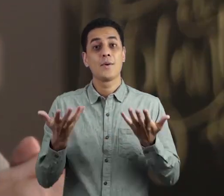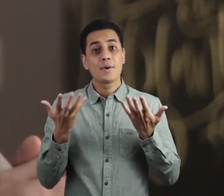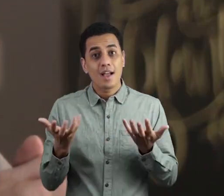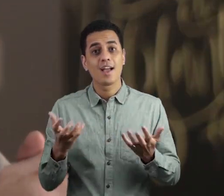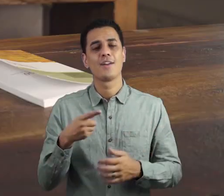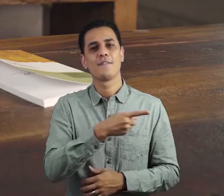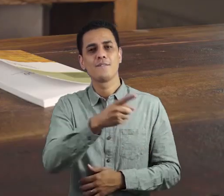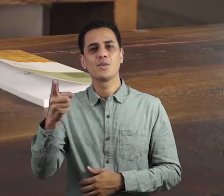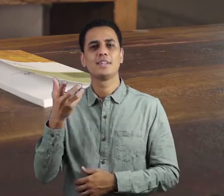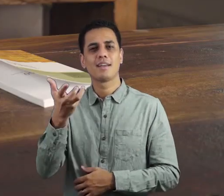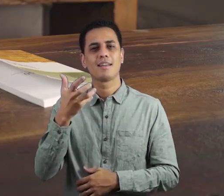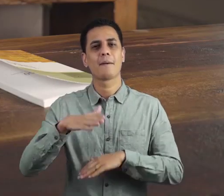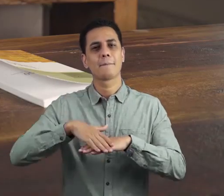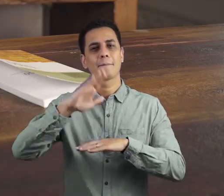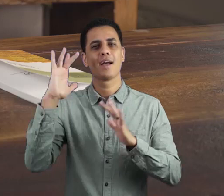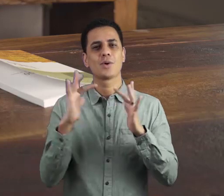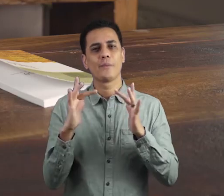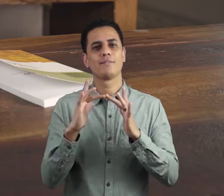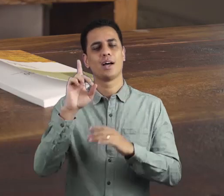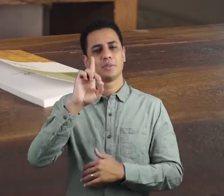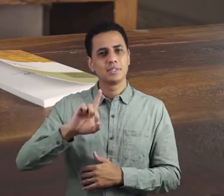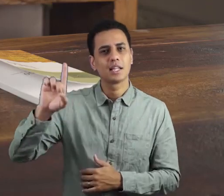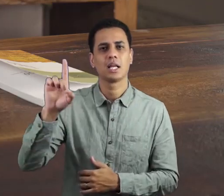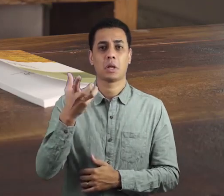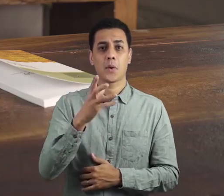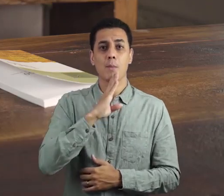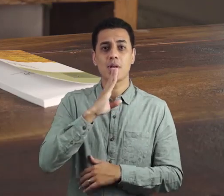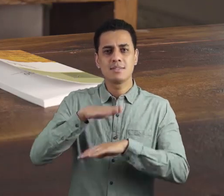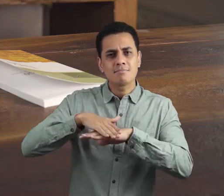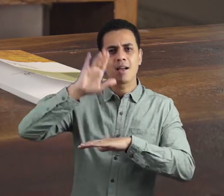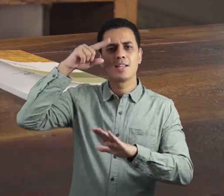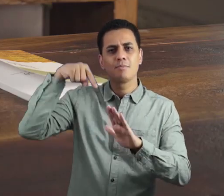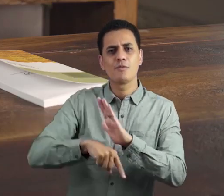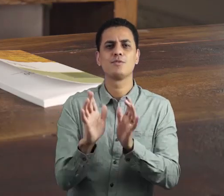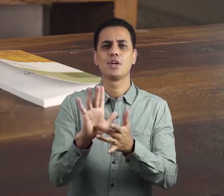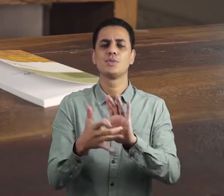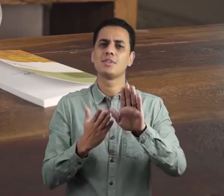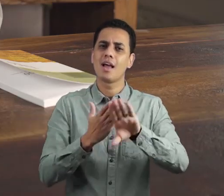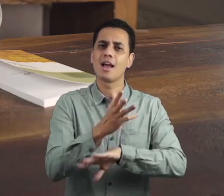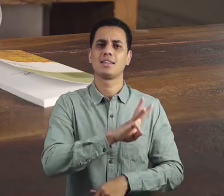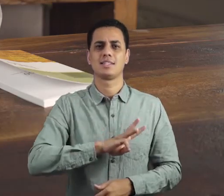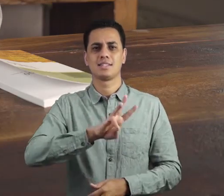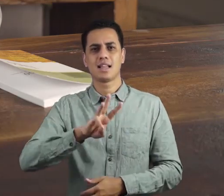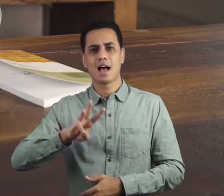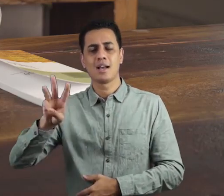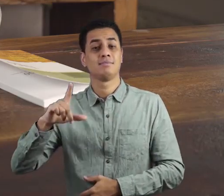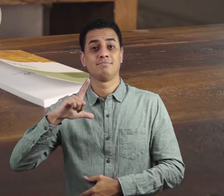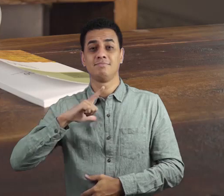sua jornada com Jesus, de conhecer Deus, conhecer a sua palavra. Também queremos convidar você e toda a igreja a